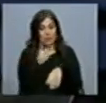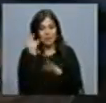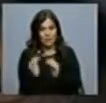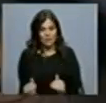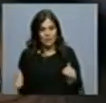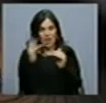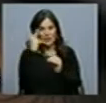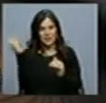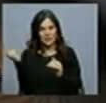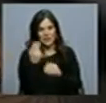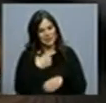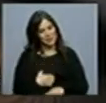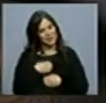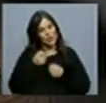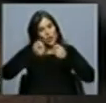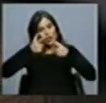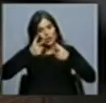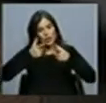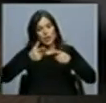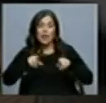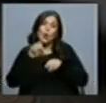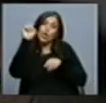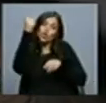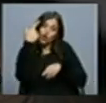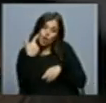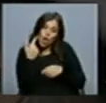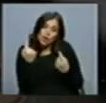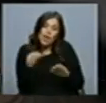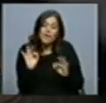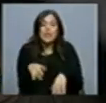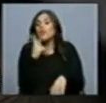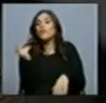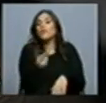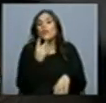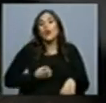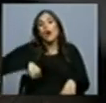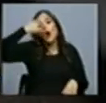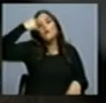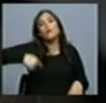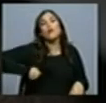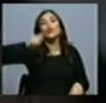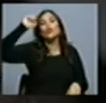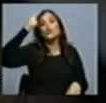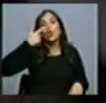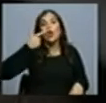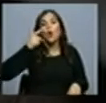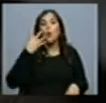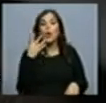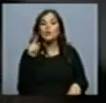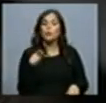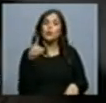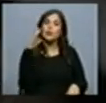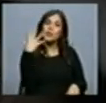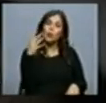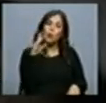de vida que as estrelas como o nosso Sol têm no final das suas vidas. Nós sabemos que o Sol vai, daqui a 4,5, 4,6 mil milhões de